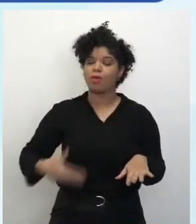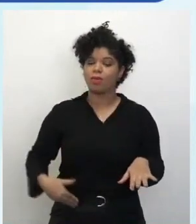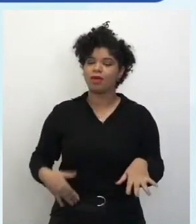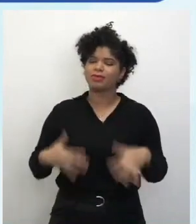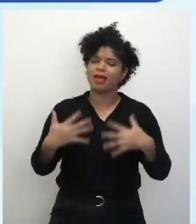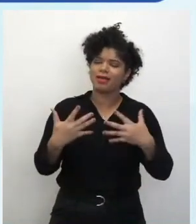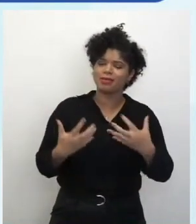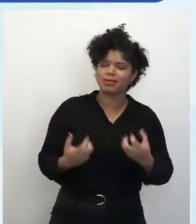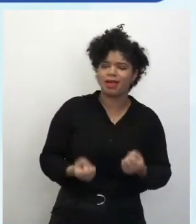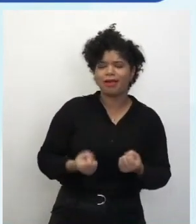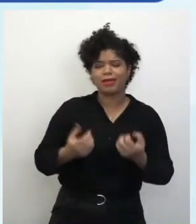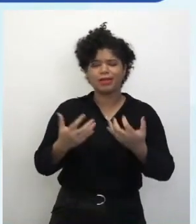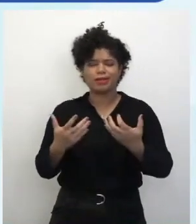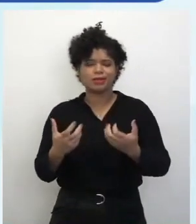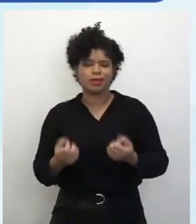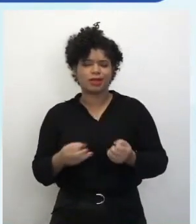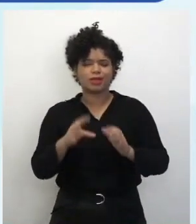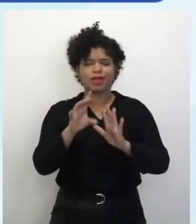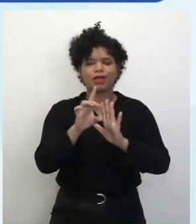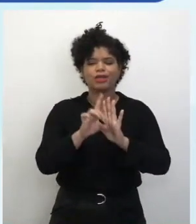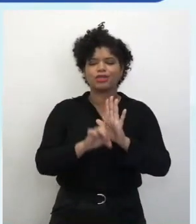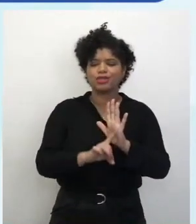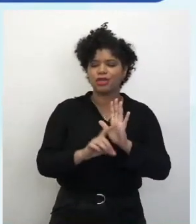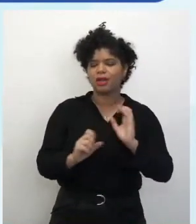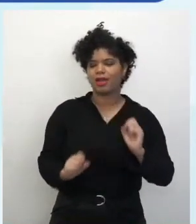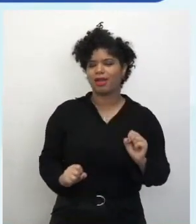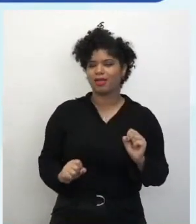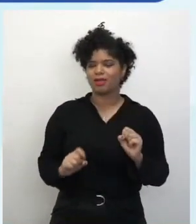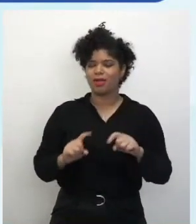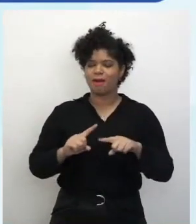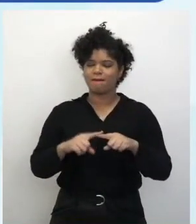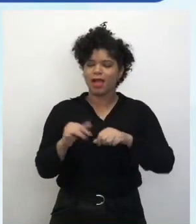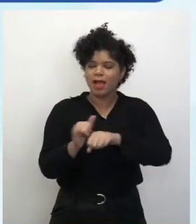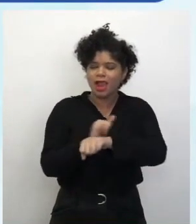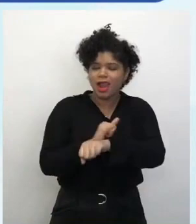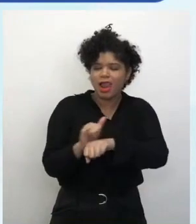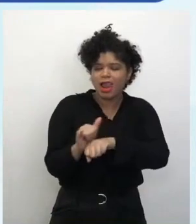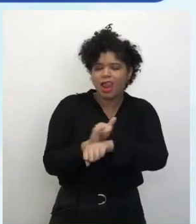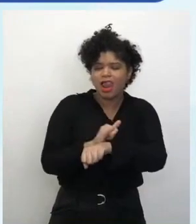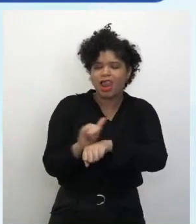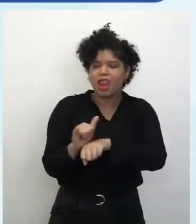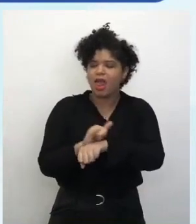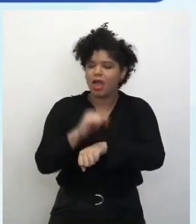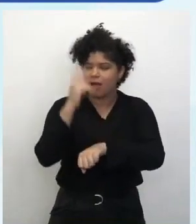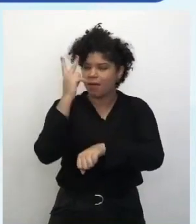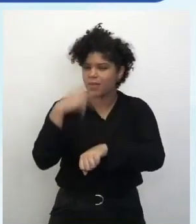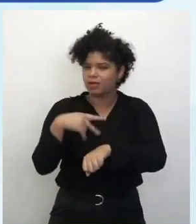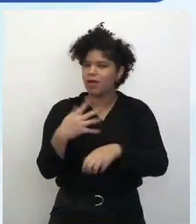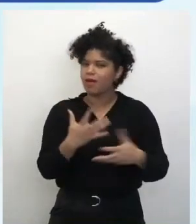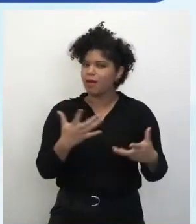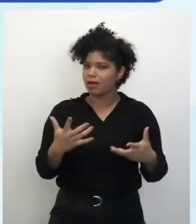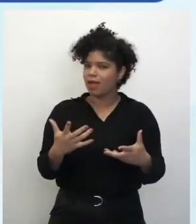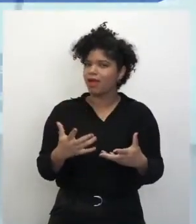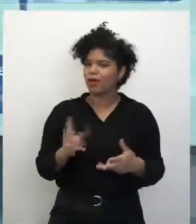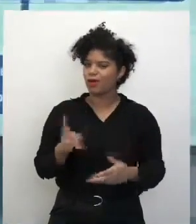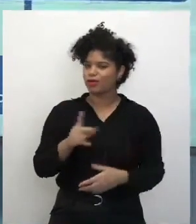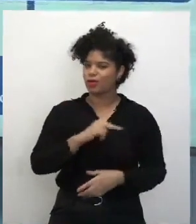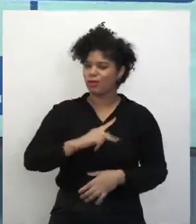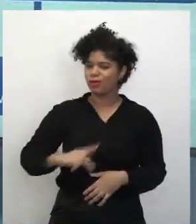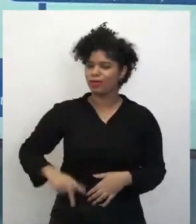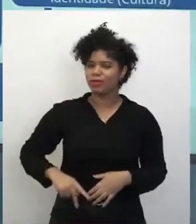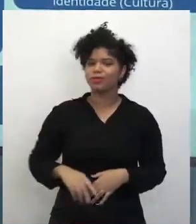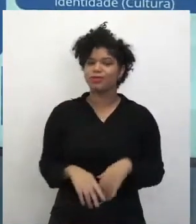e ampliação de direitos como articulação de poder pessoal Oi